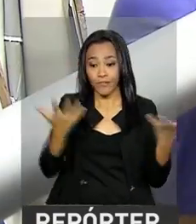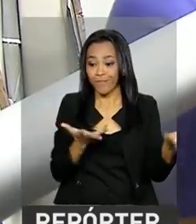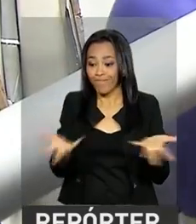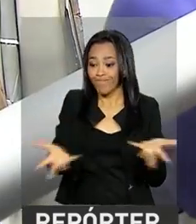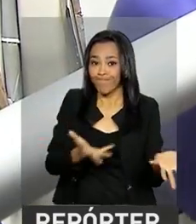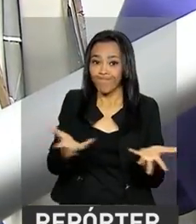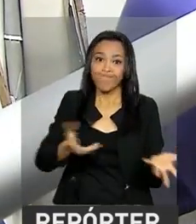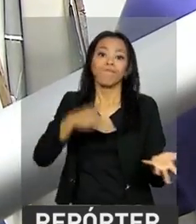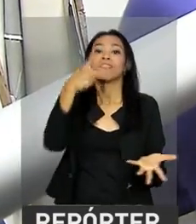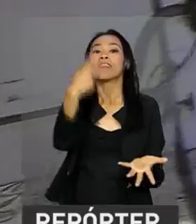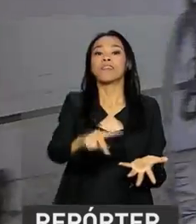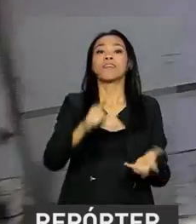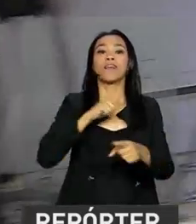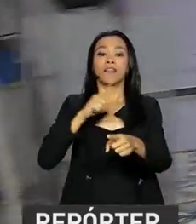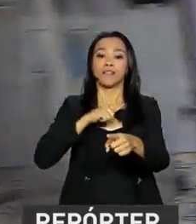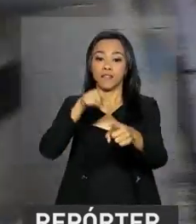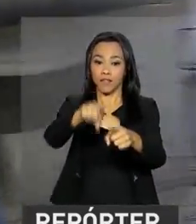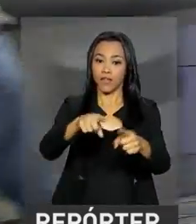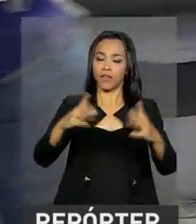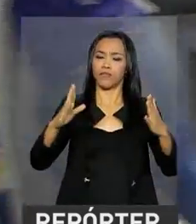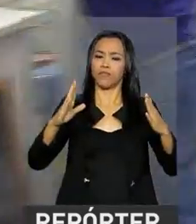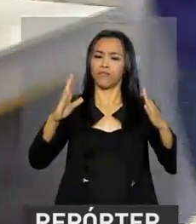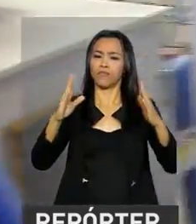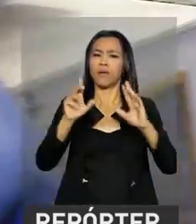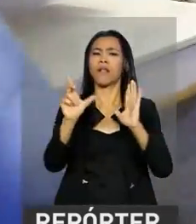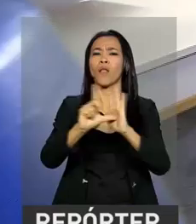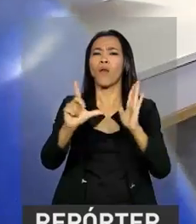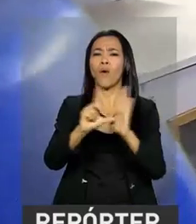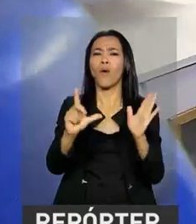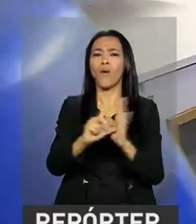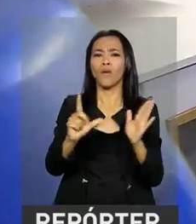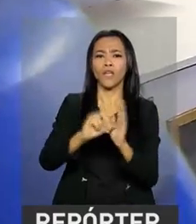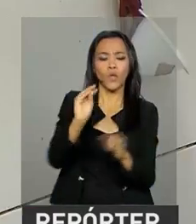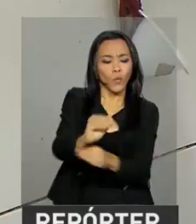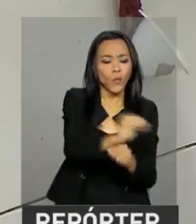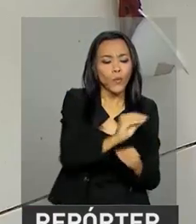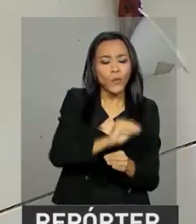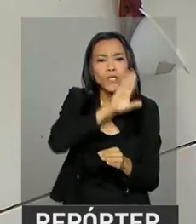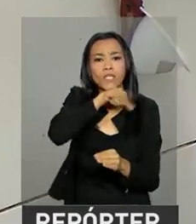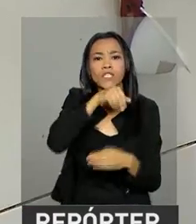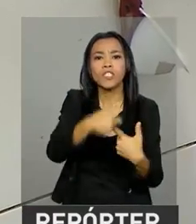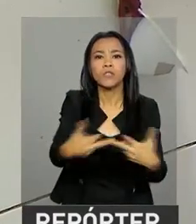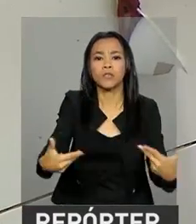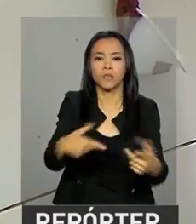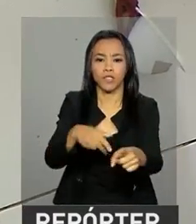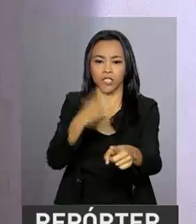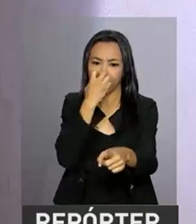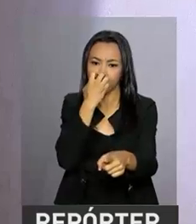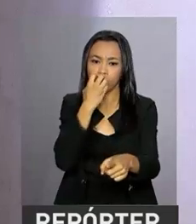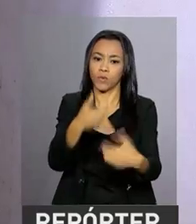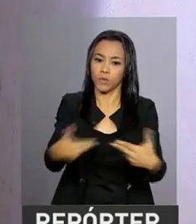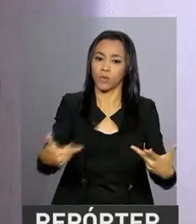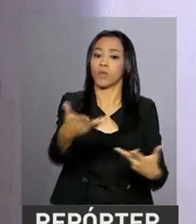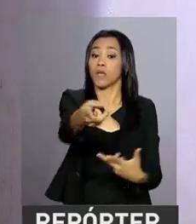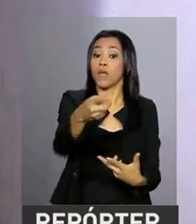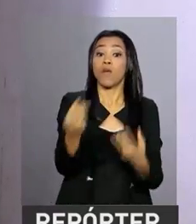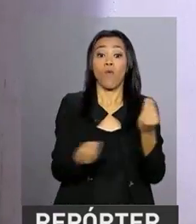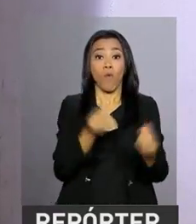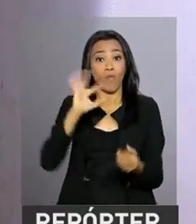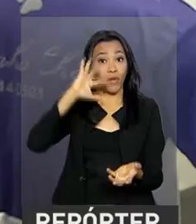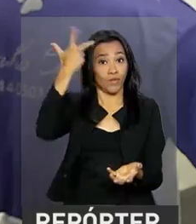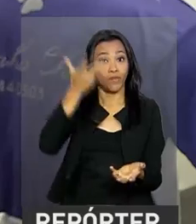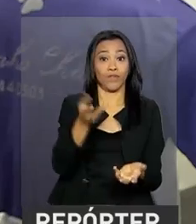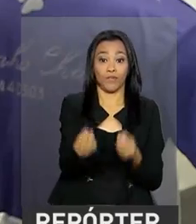pet shop que tem no sudoeste a 5 km do centro de Brasília na falta de água na torneira o jeito foi